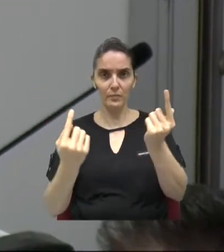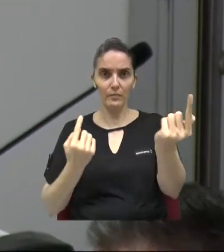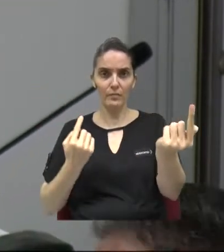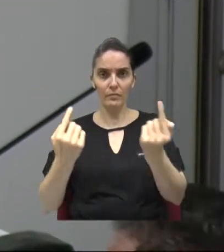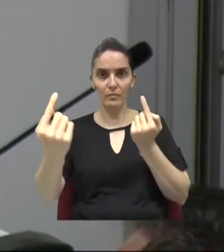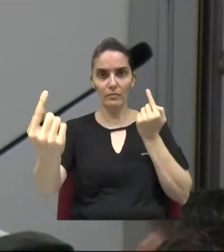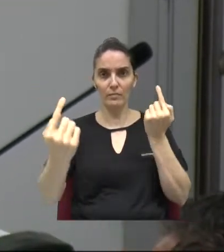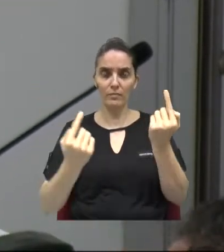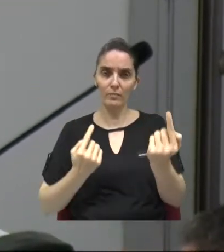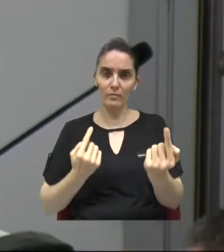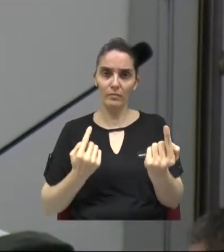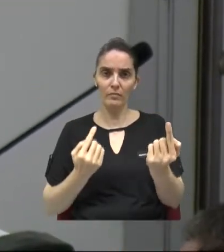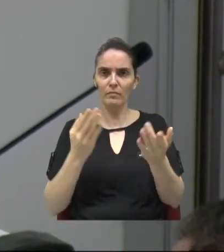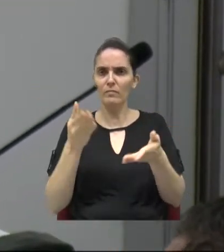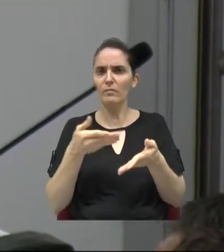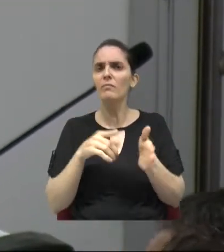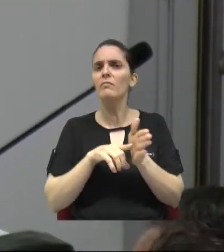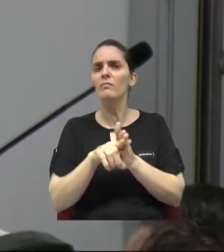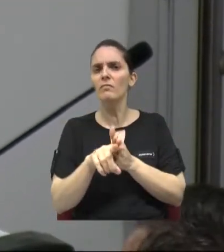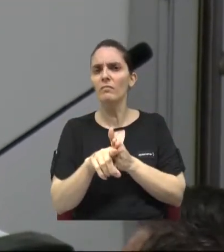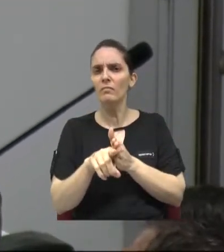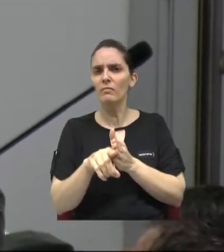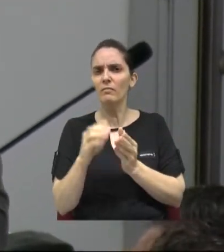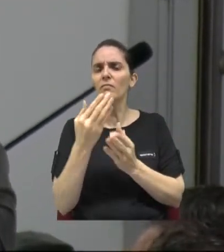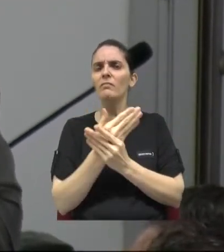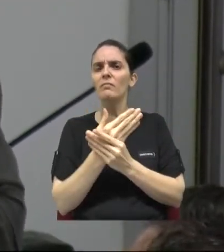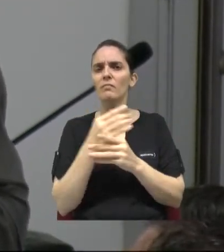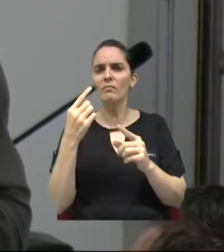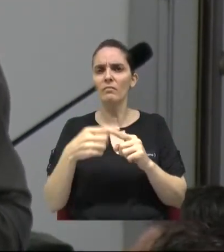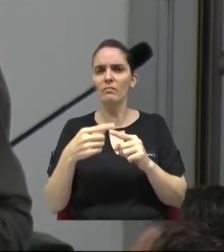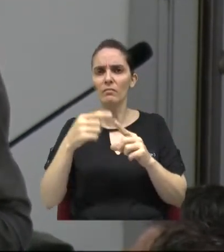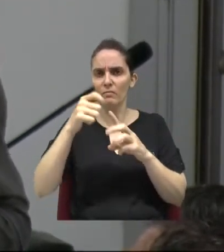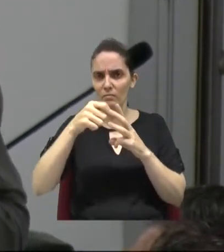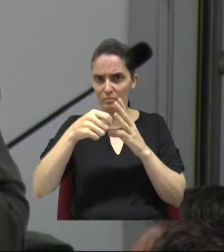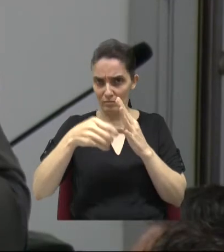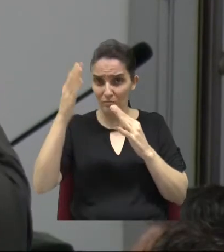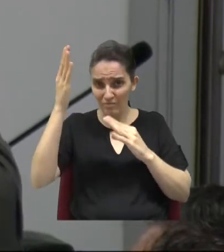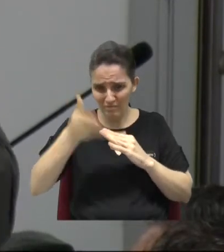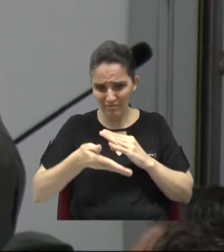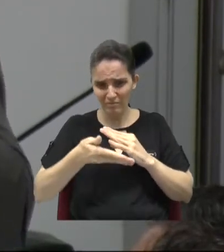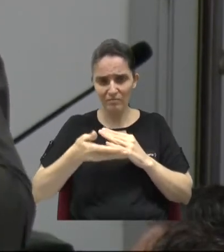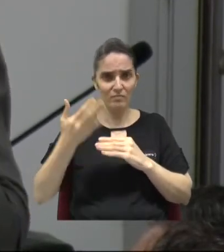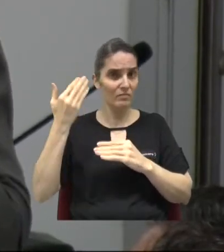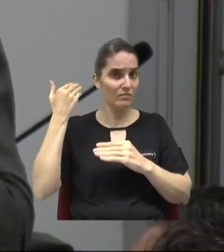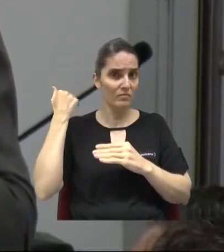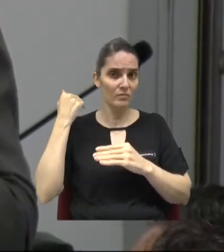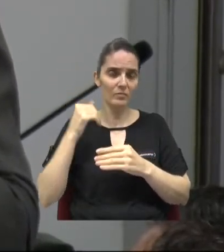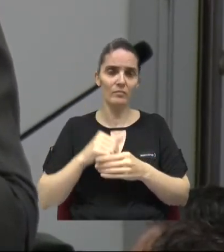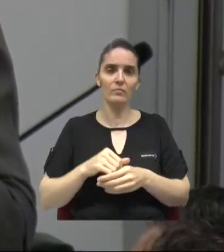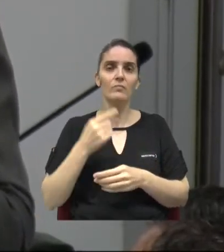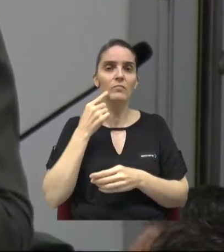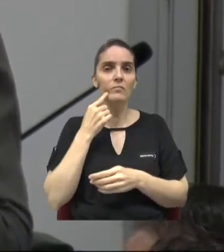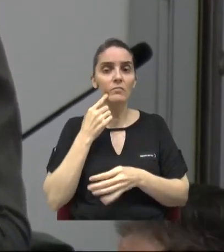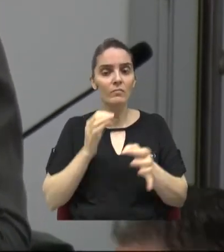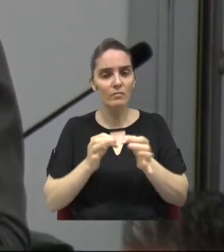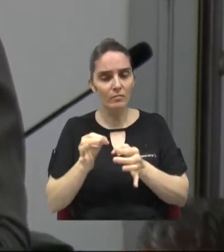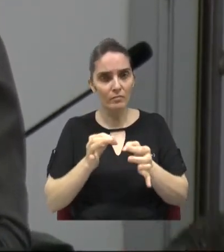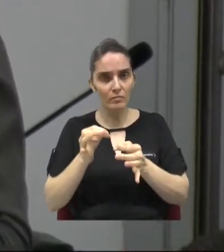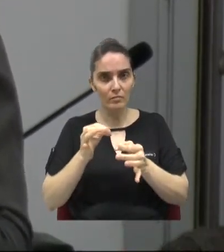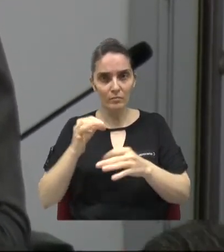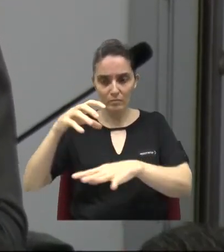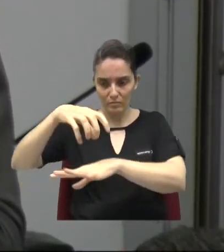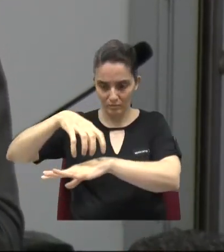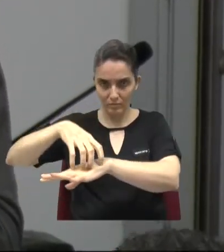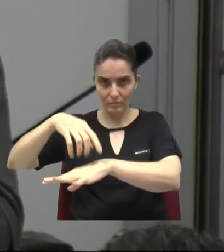isso que eu queria ver também quando for protocolar, porque já tem uns 3 meses. Inclusive, quando eu ia fazer um requerimento para que aquilo fosse